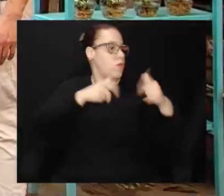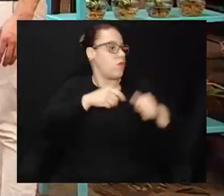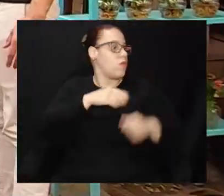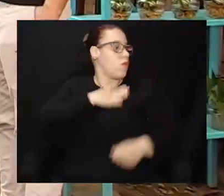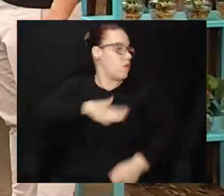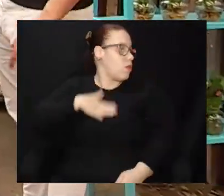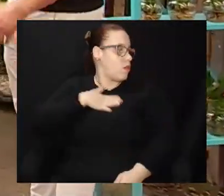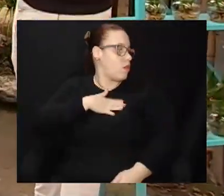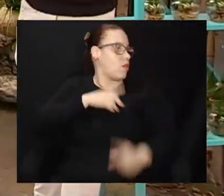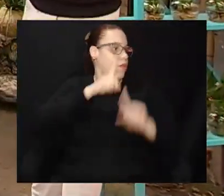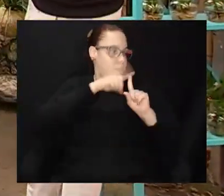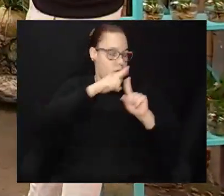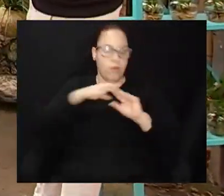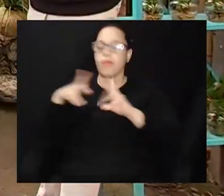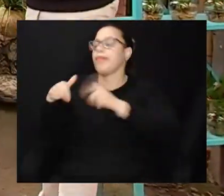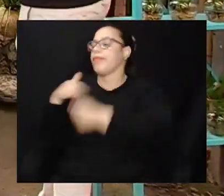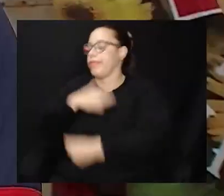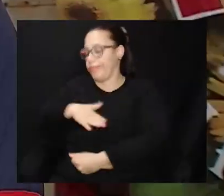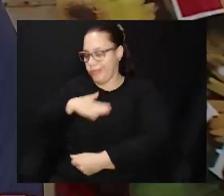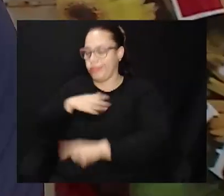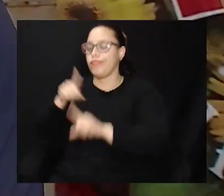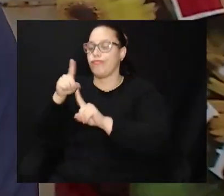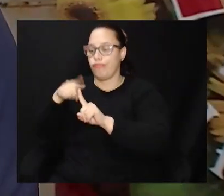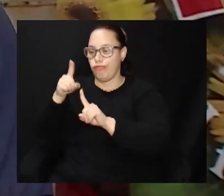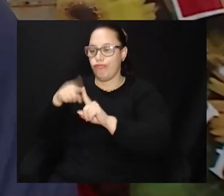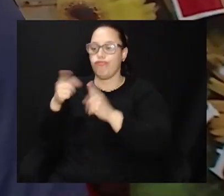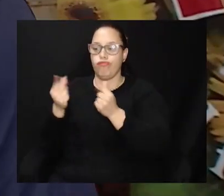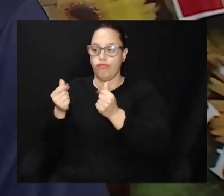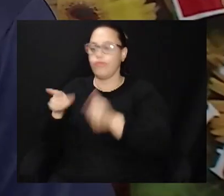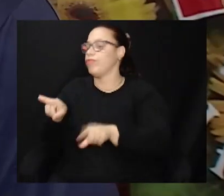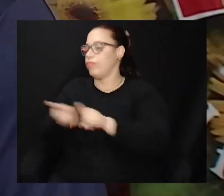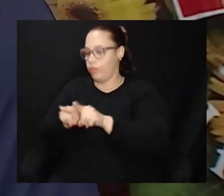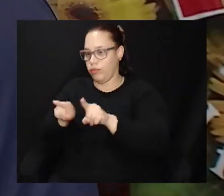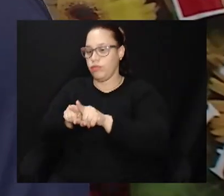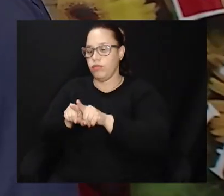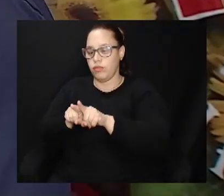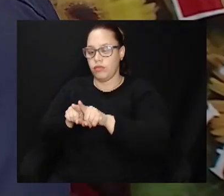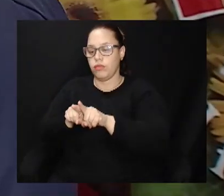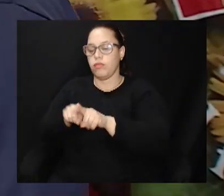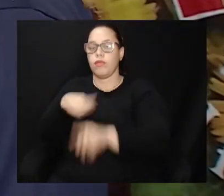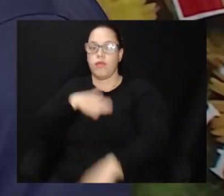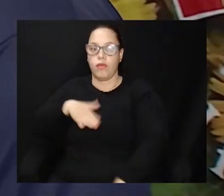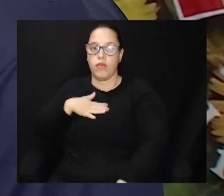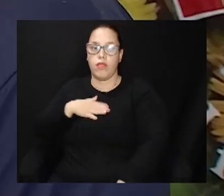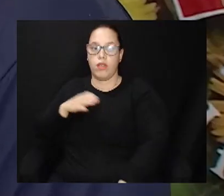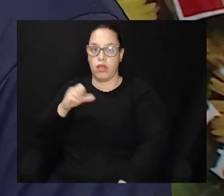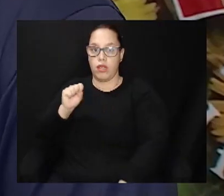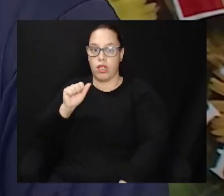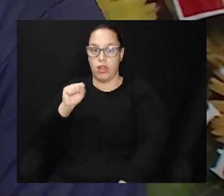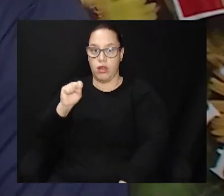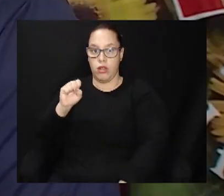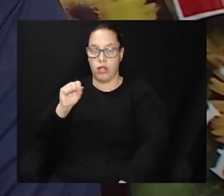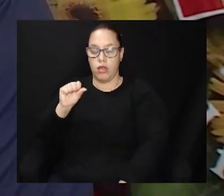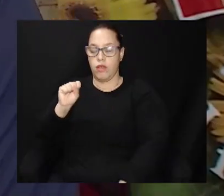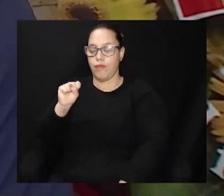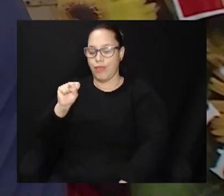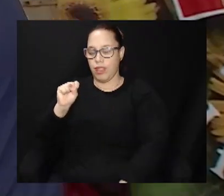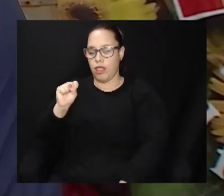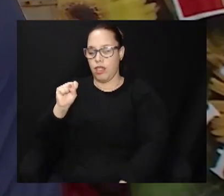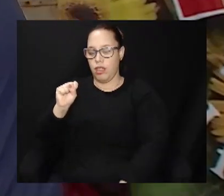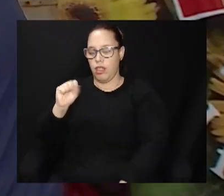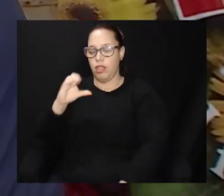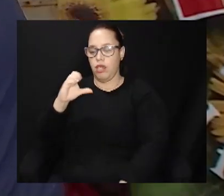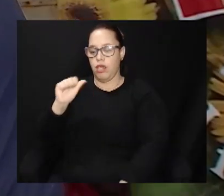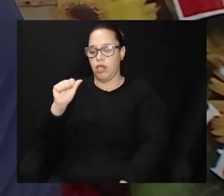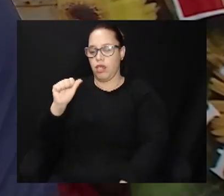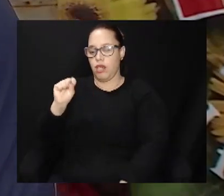para todo gosto, todo tipo, todo preço aqui. Então, tem um pessoal que gosta do calanchoe, e o crisântemo é o que o pessoal mais